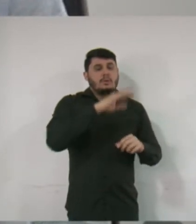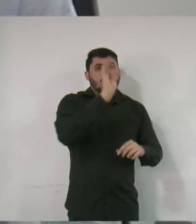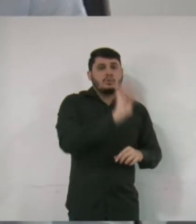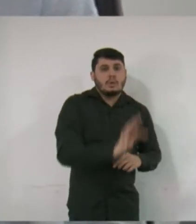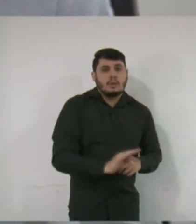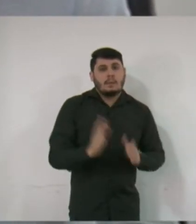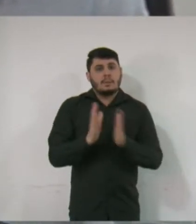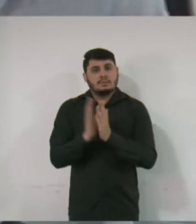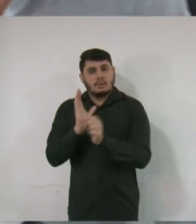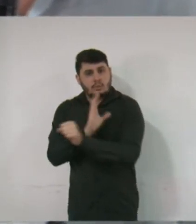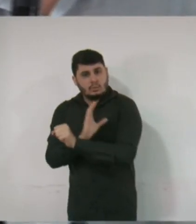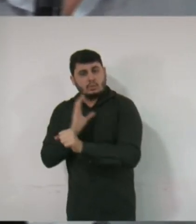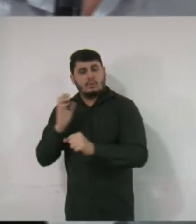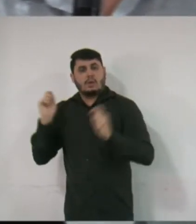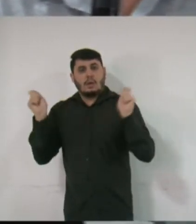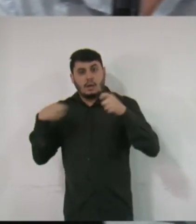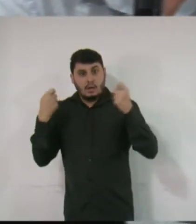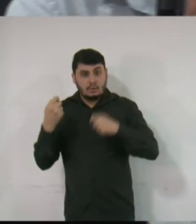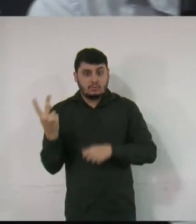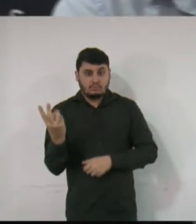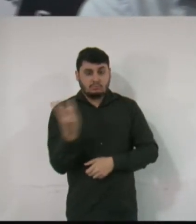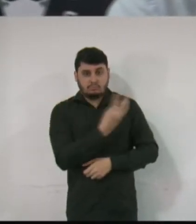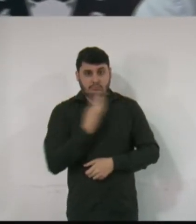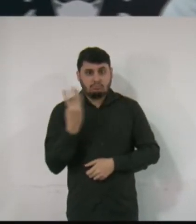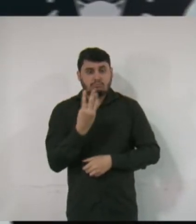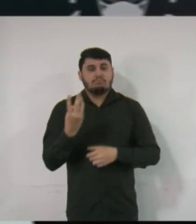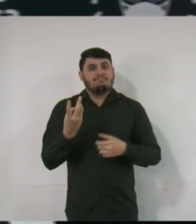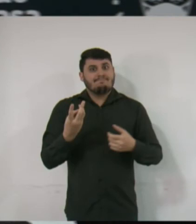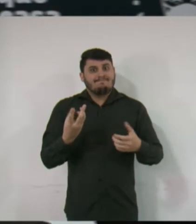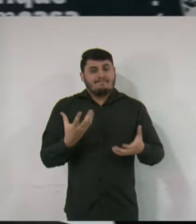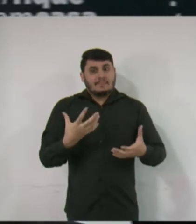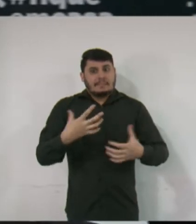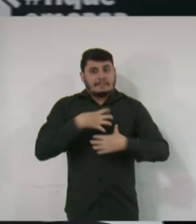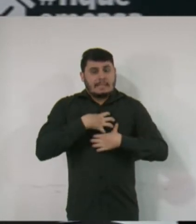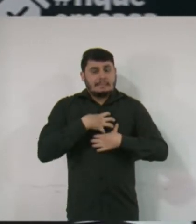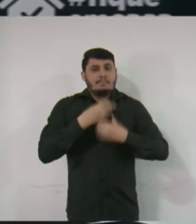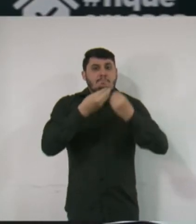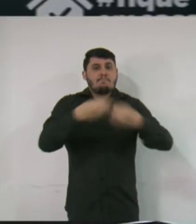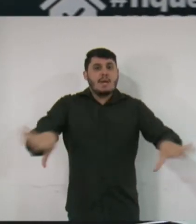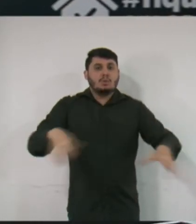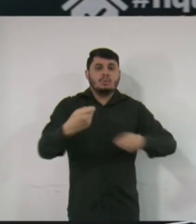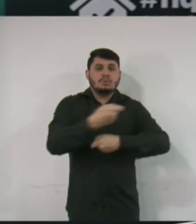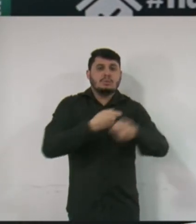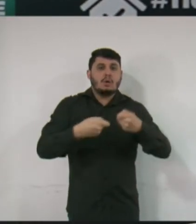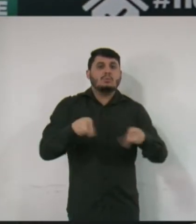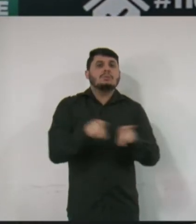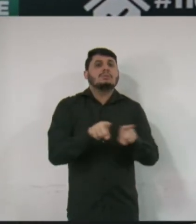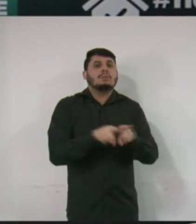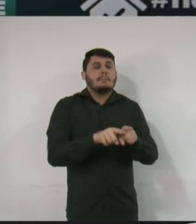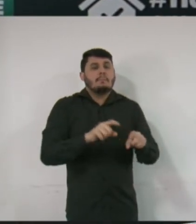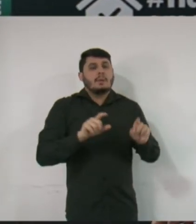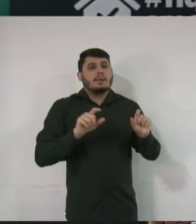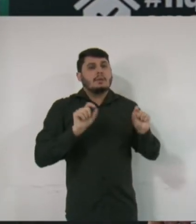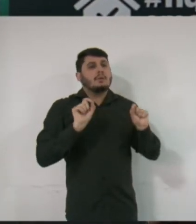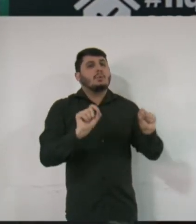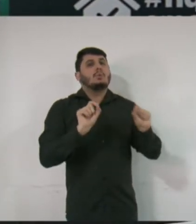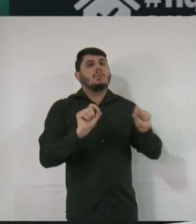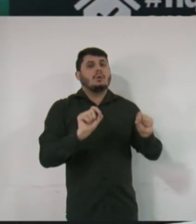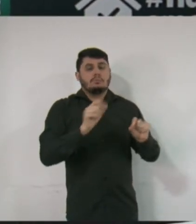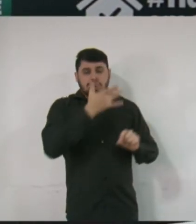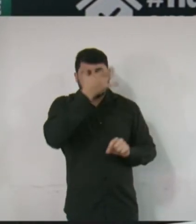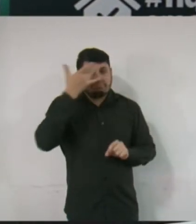os prejuízos? De que maneira a confecção de máscaras contribuiu para manter a atividade? Quanto representou em